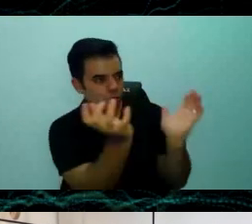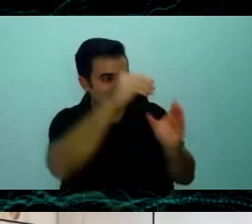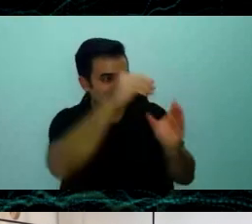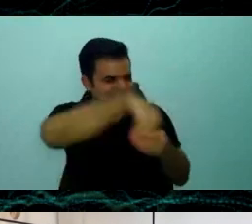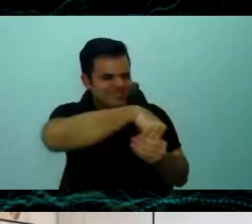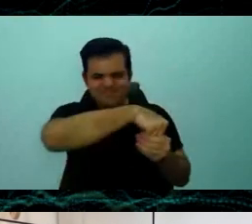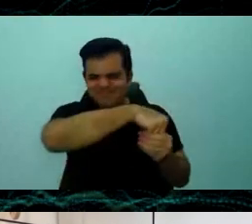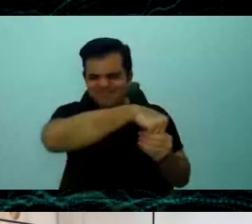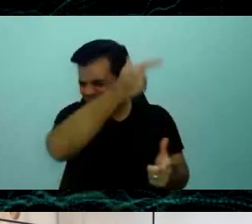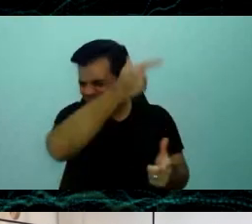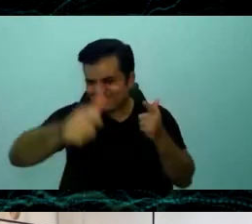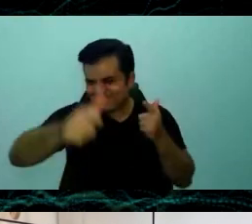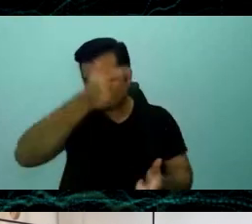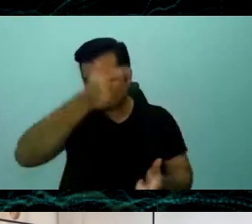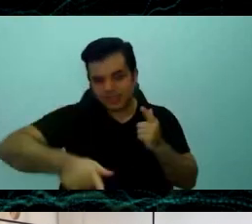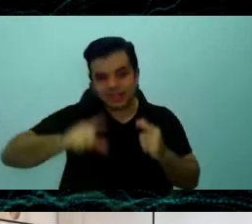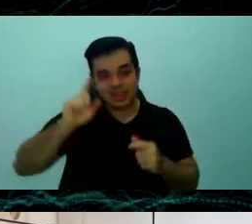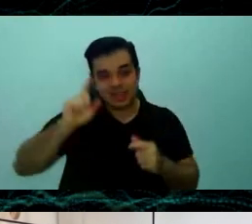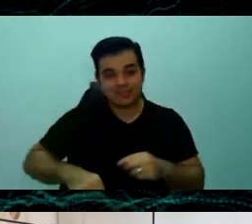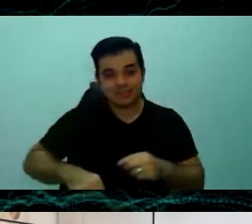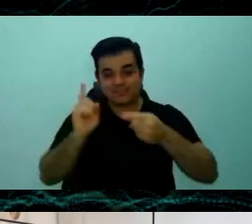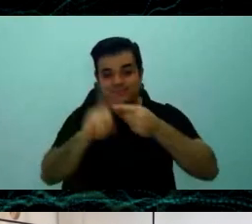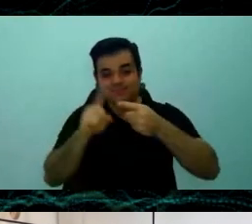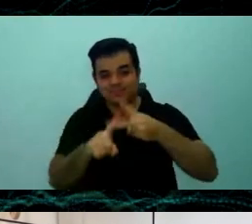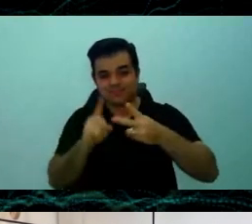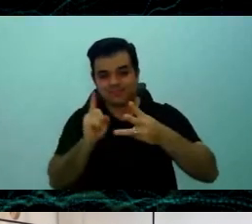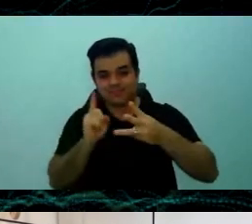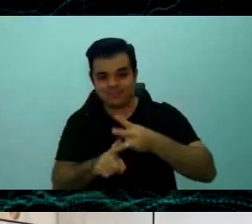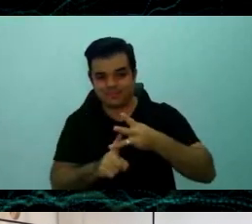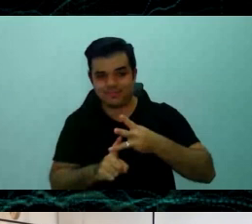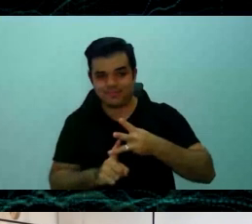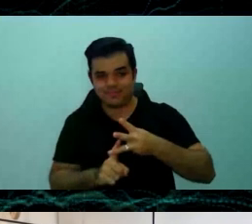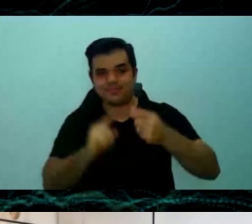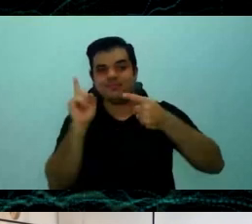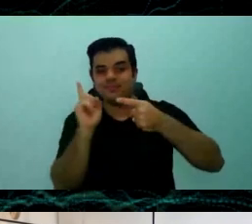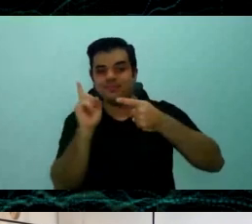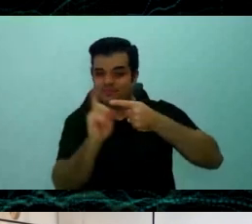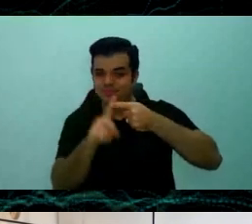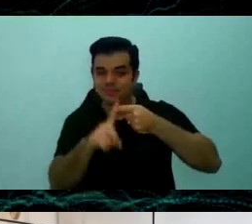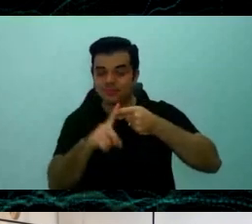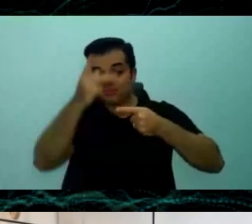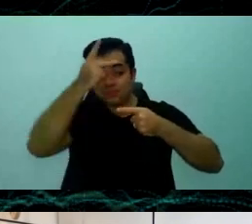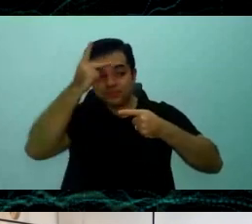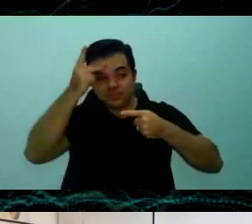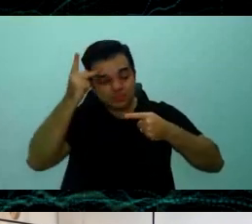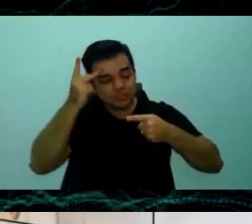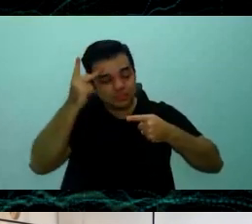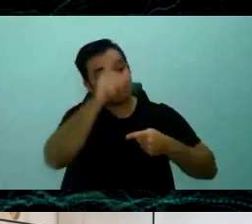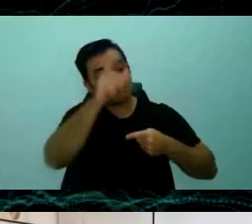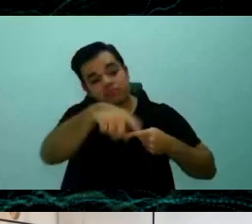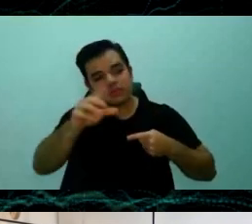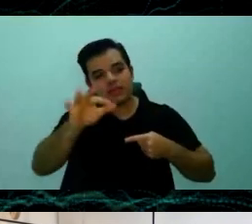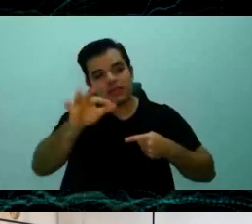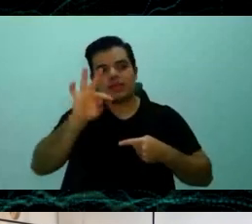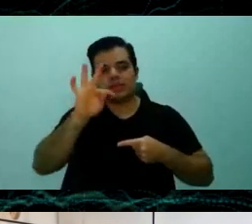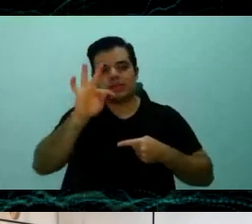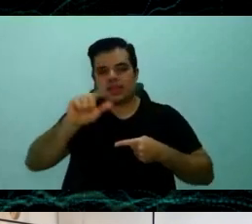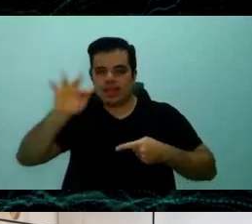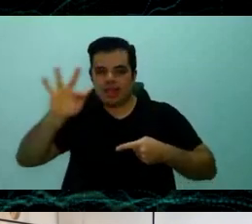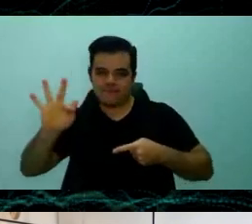dos pontos negativos eu até coloquei aqui, que seria assim, tem pessoas que fazem os TFs, né? Os arquivos de